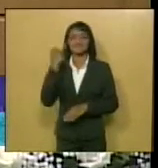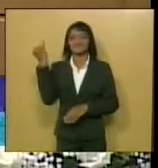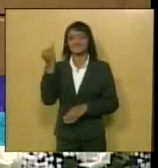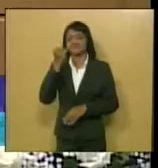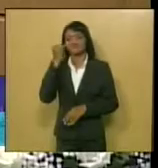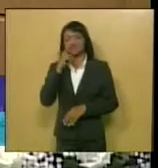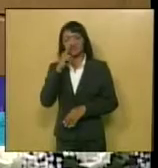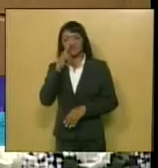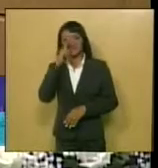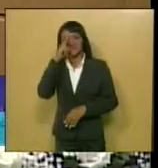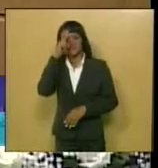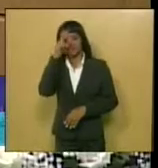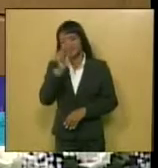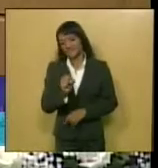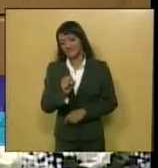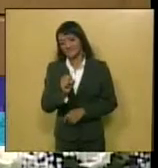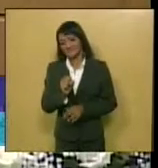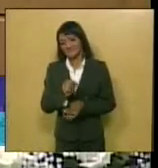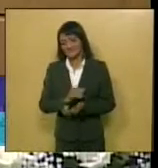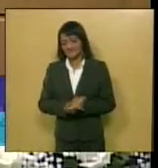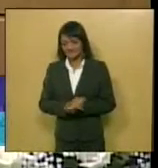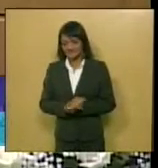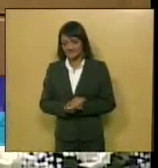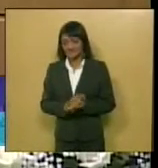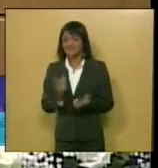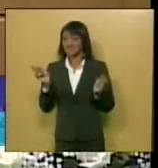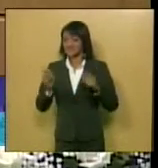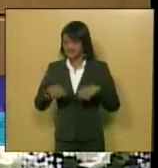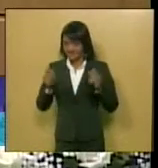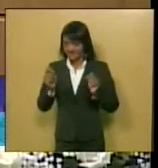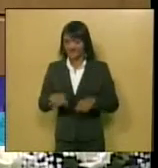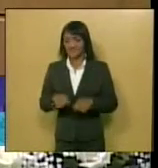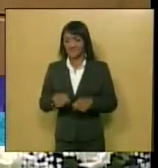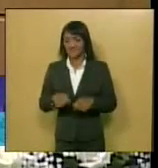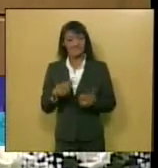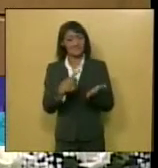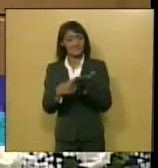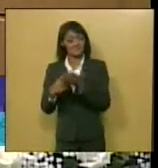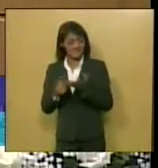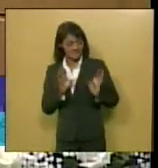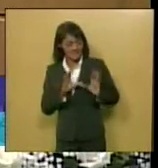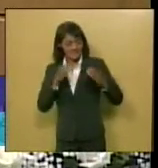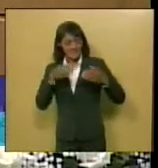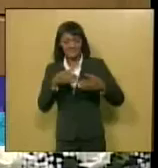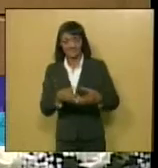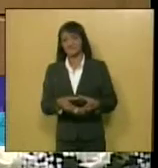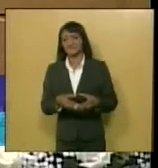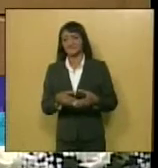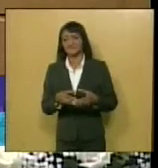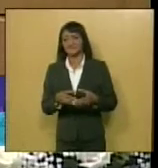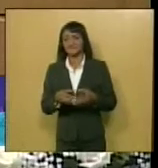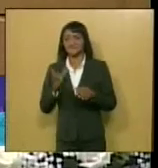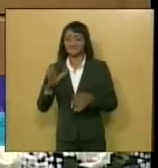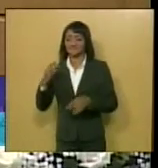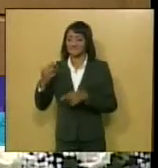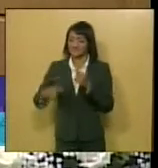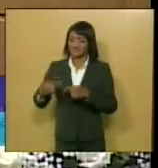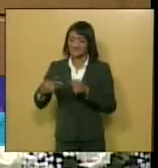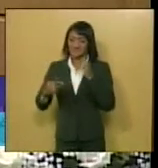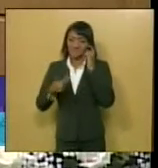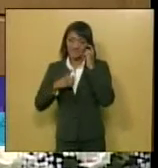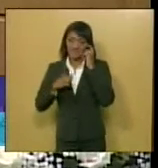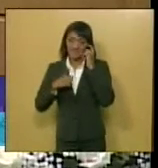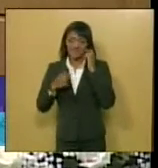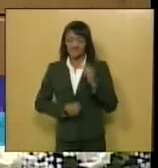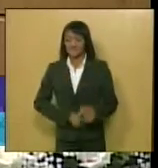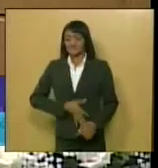forças motoras com quem possa contar um partido político reside na satisfação que o